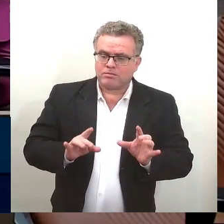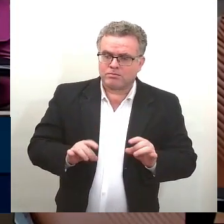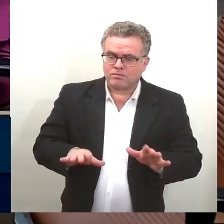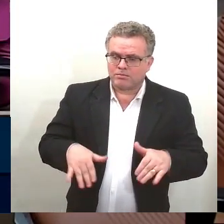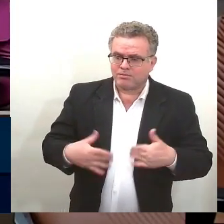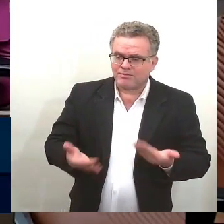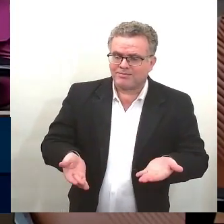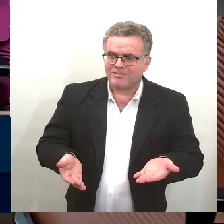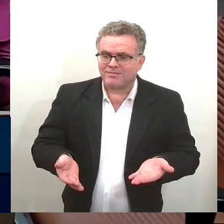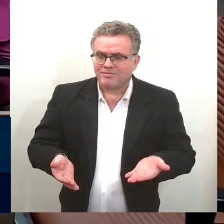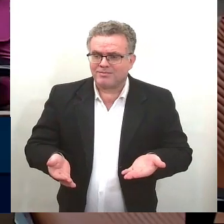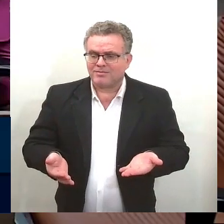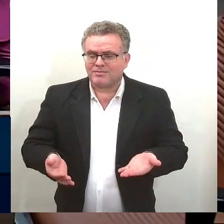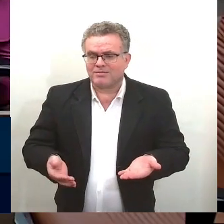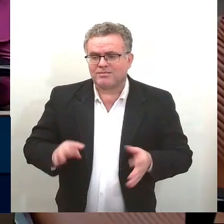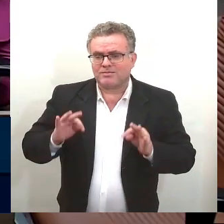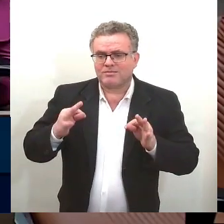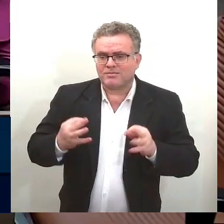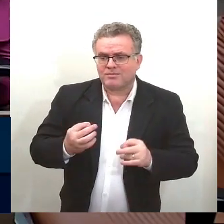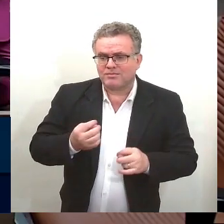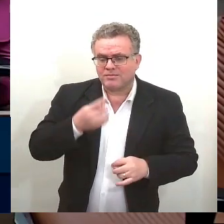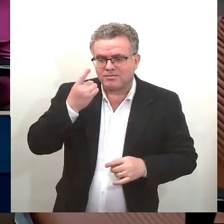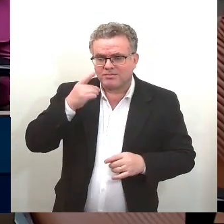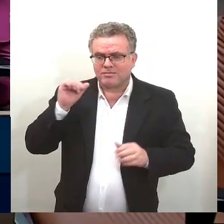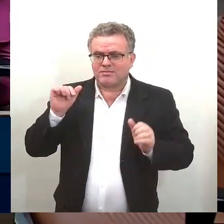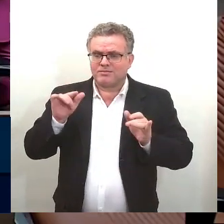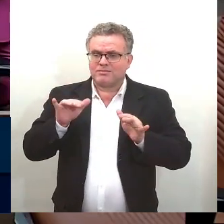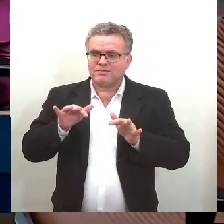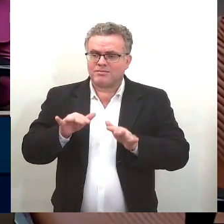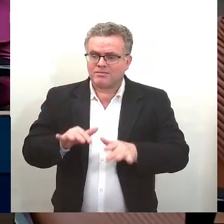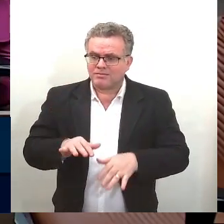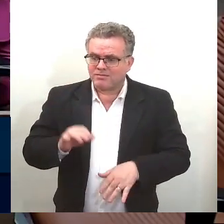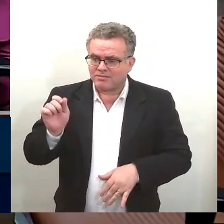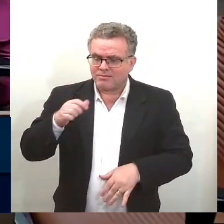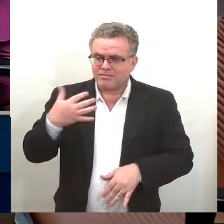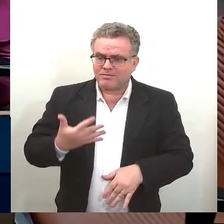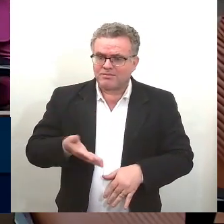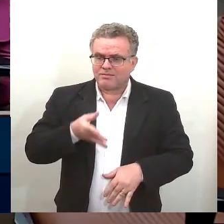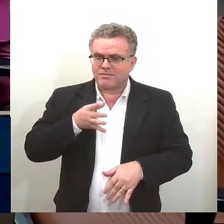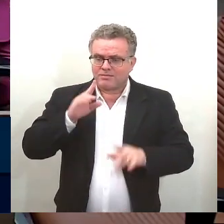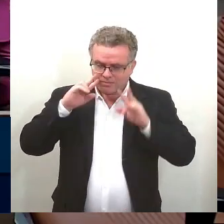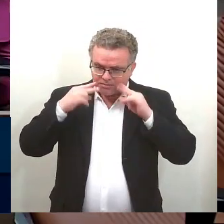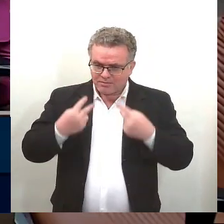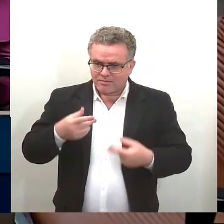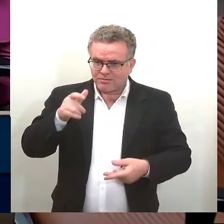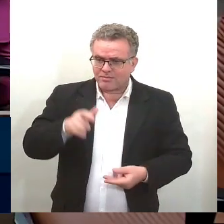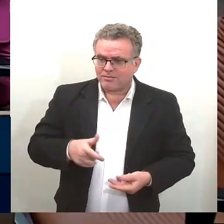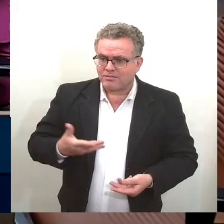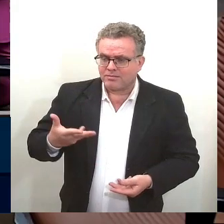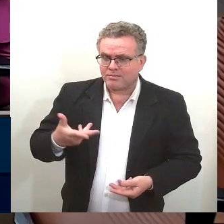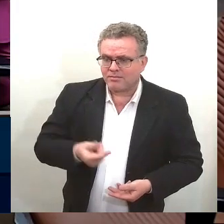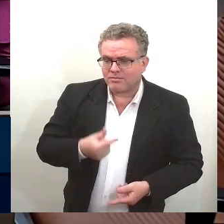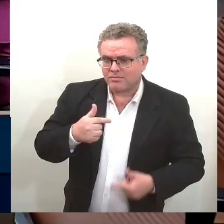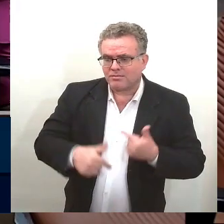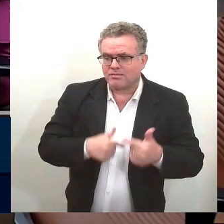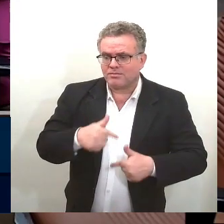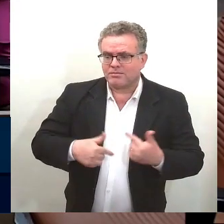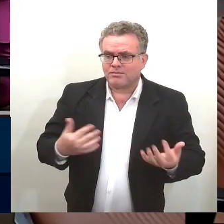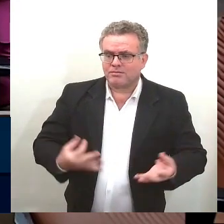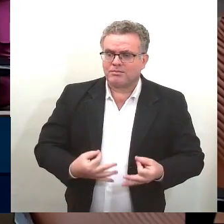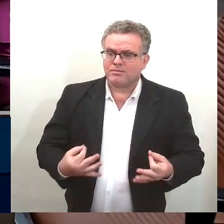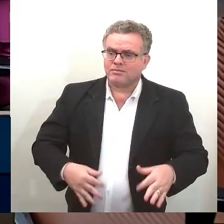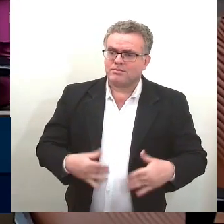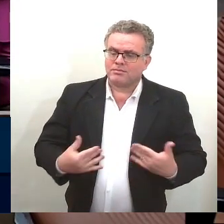né, deputada Linda, reconhece o trabalho brilhante que a senhora tem realizado e